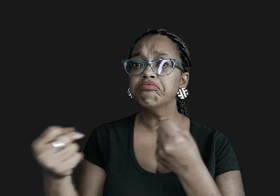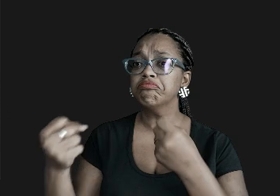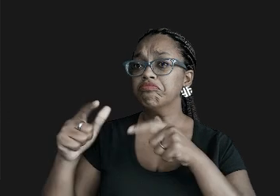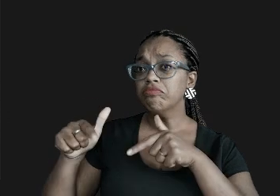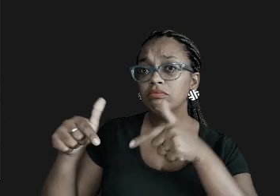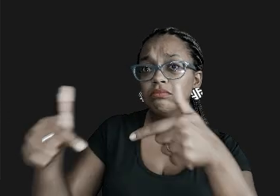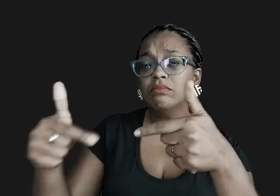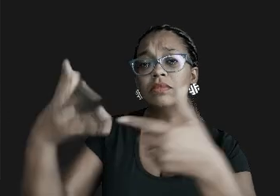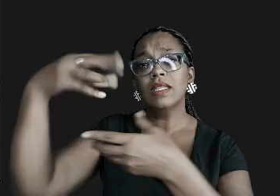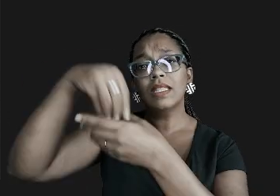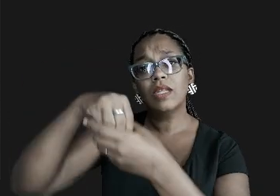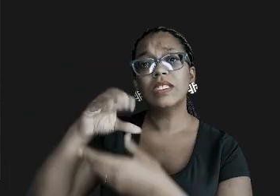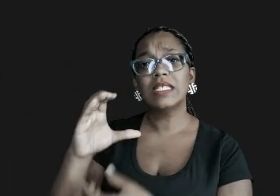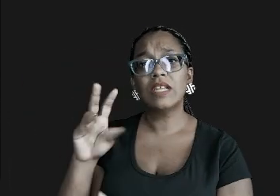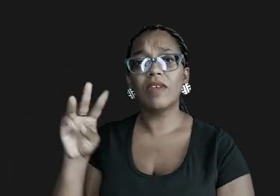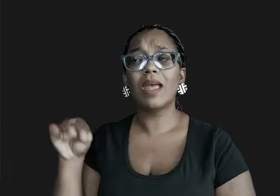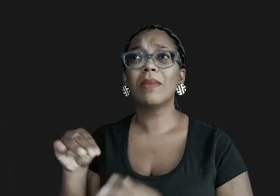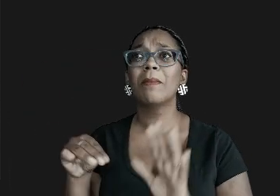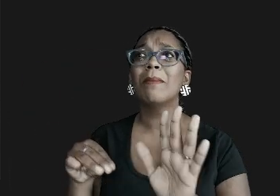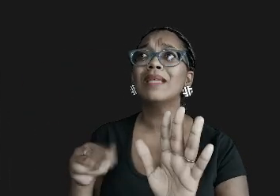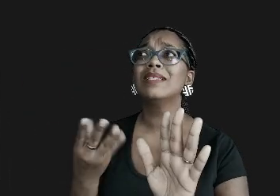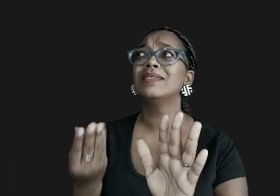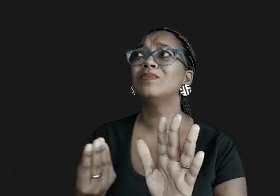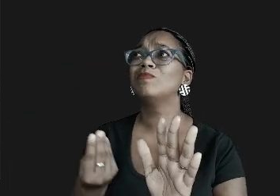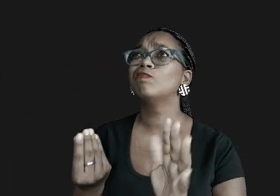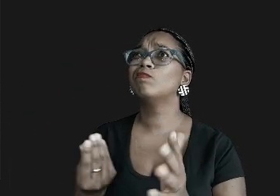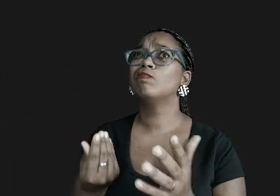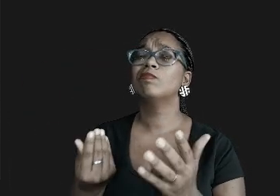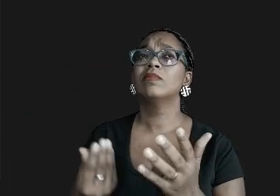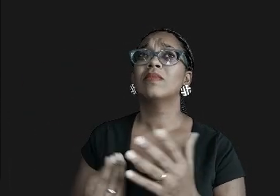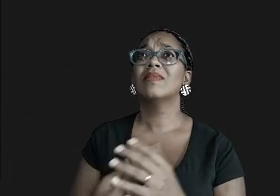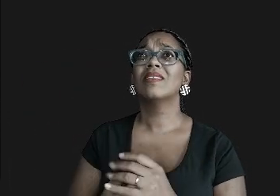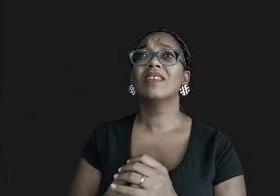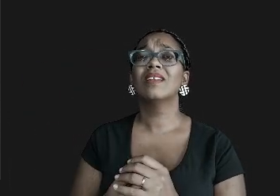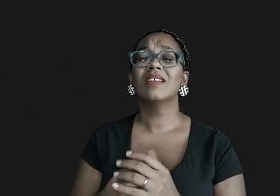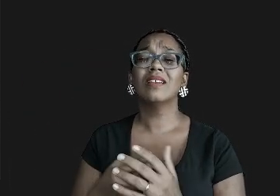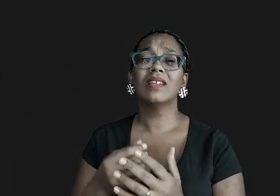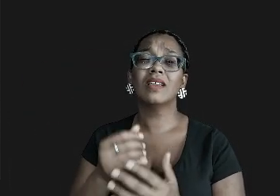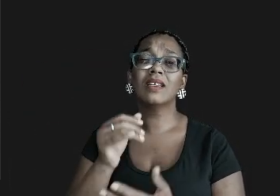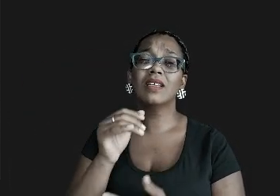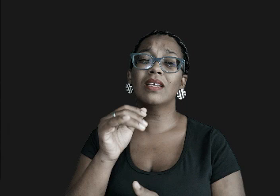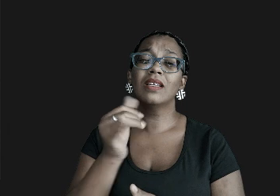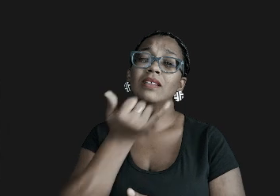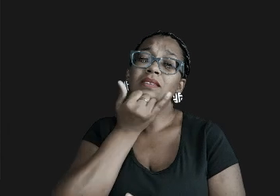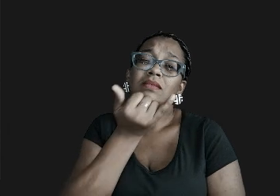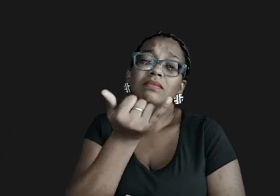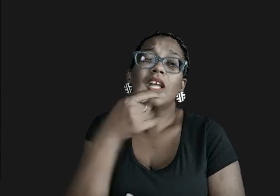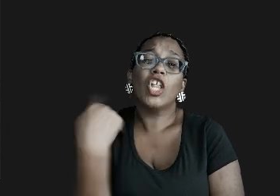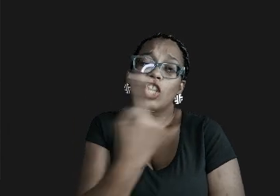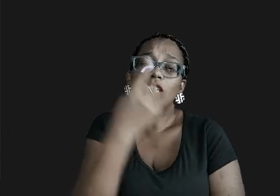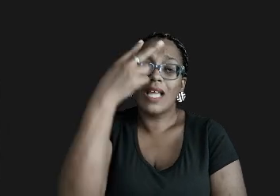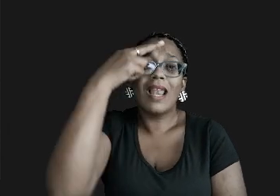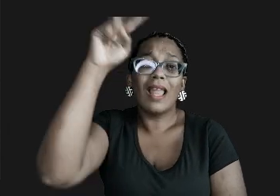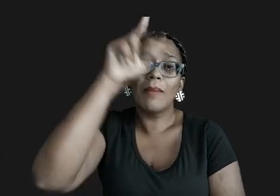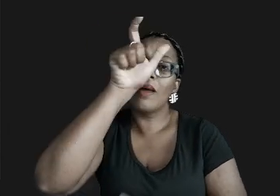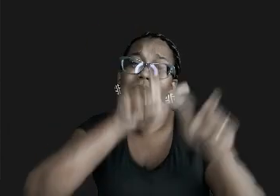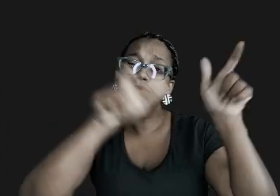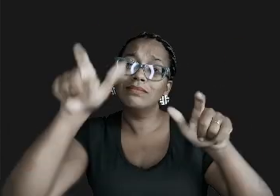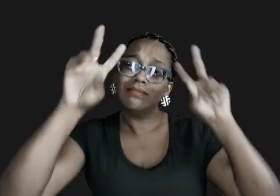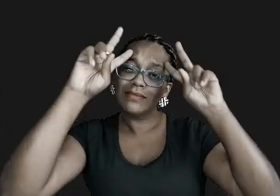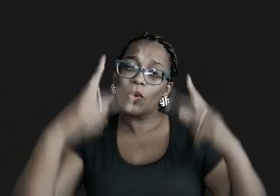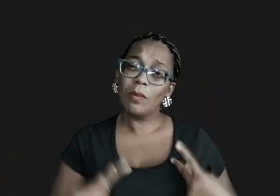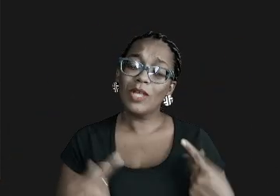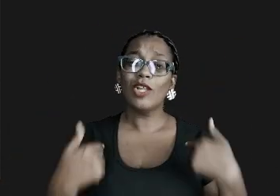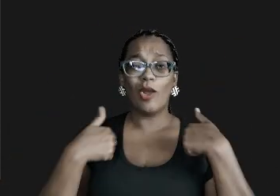função que são atribuídos a cvm mas assim ele solabout people a gente sempre tem que lembrar que são seres humanos